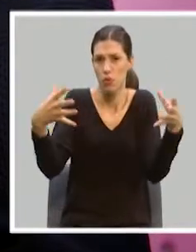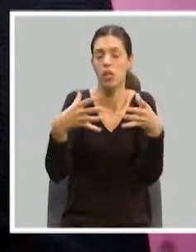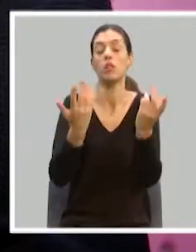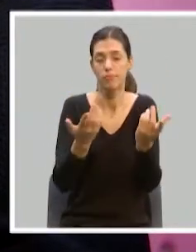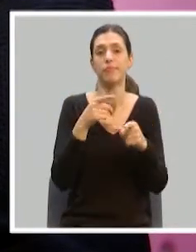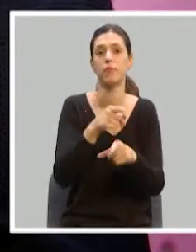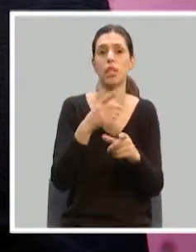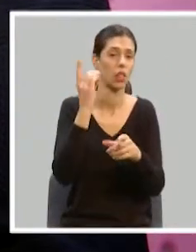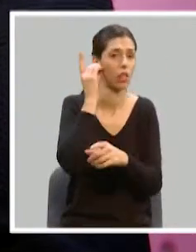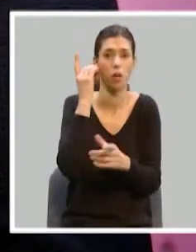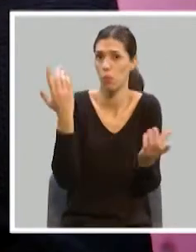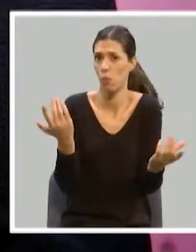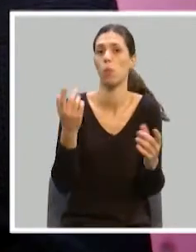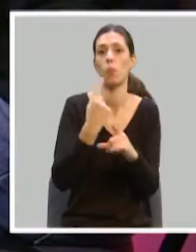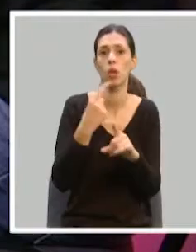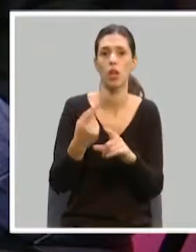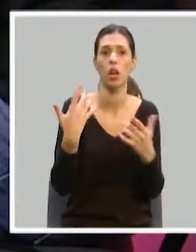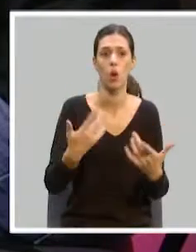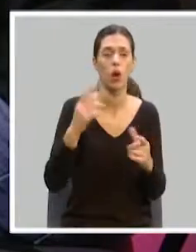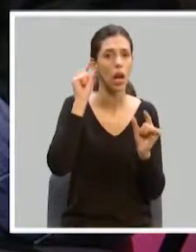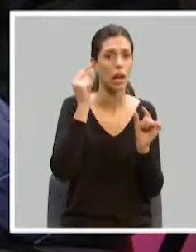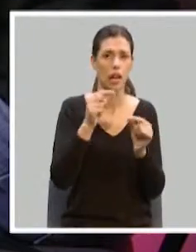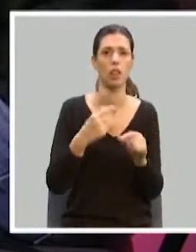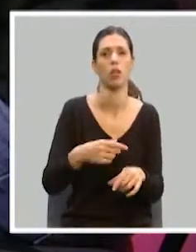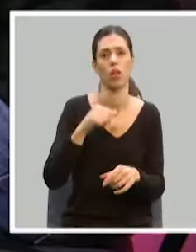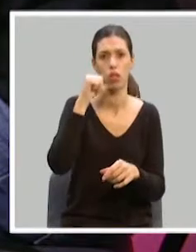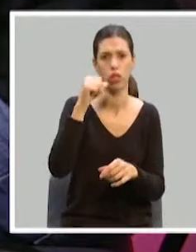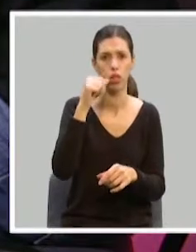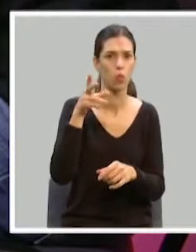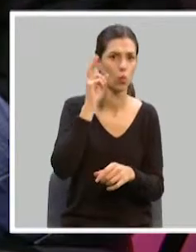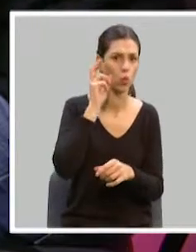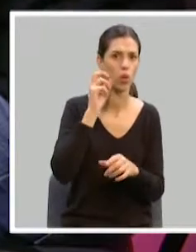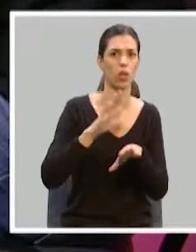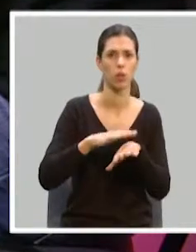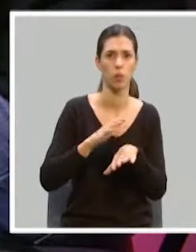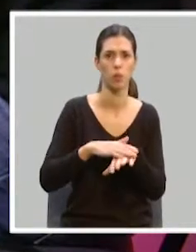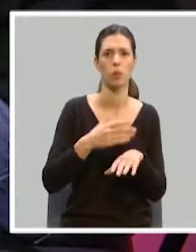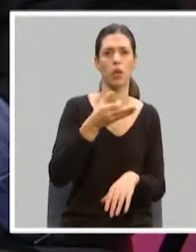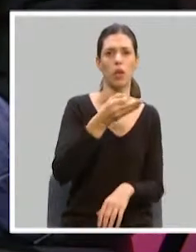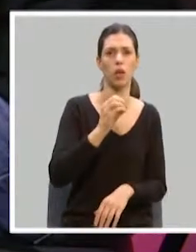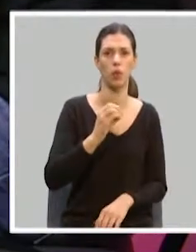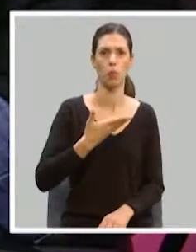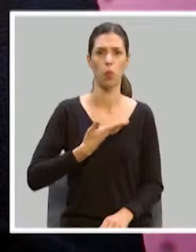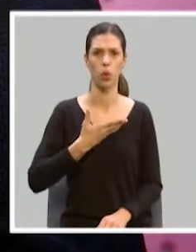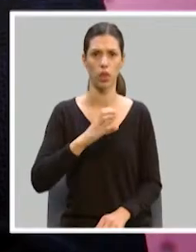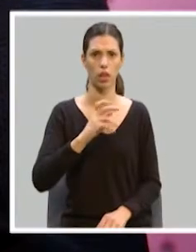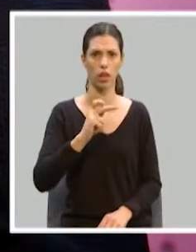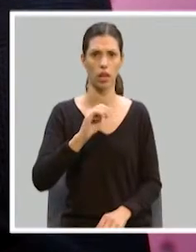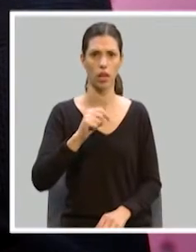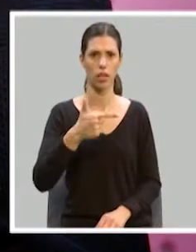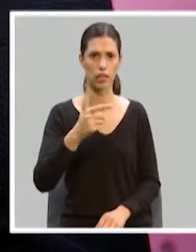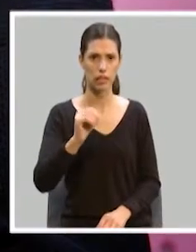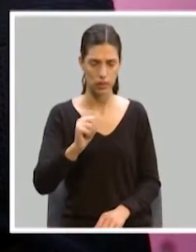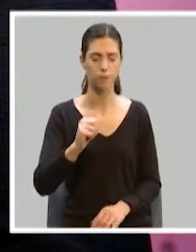muito pelo telemóvel não só porque o jogo se muita rádio através de Podcast é importante sobre si também